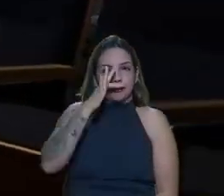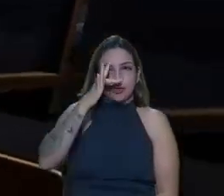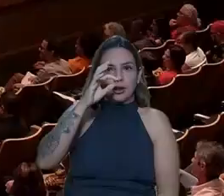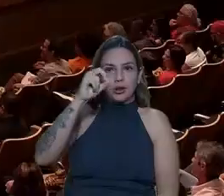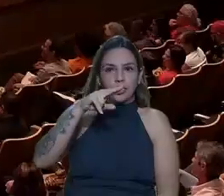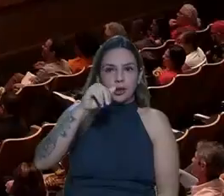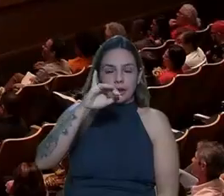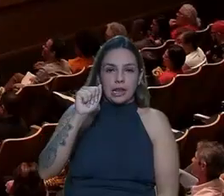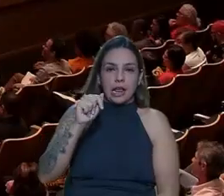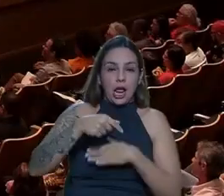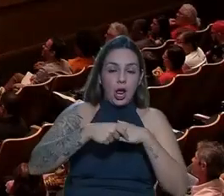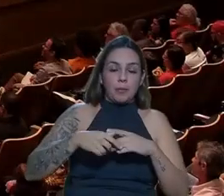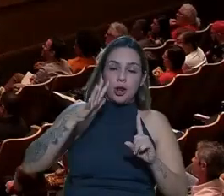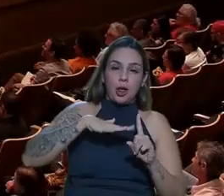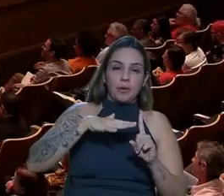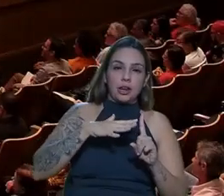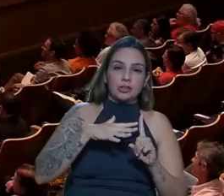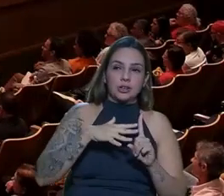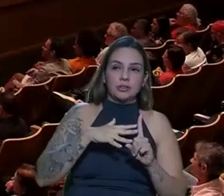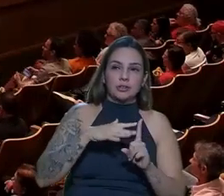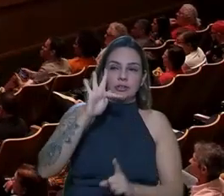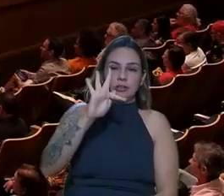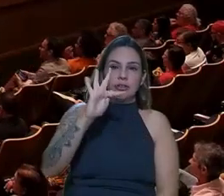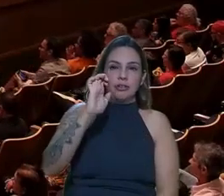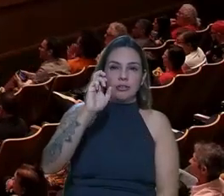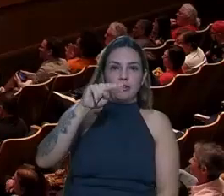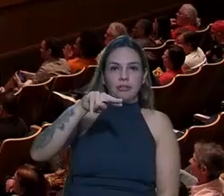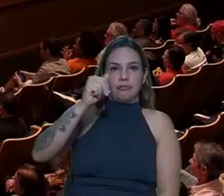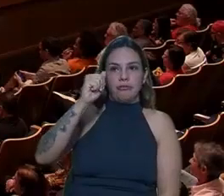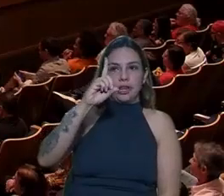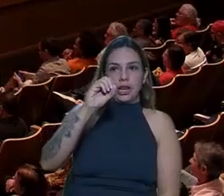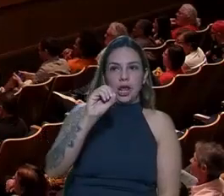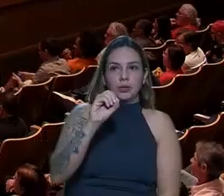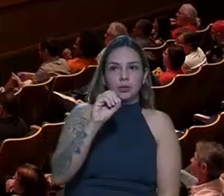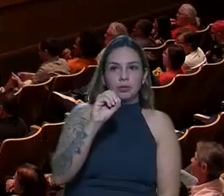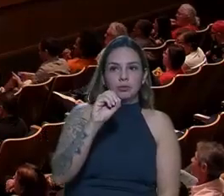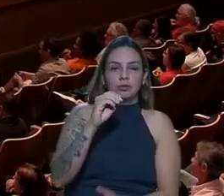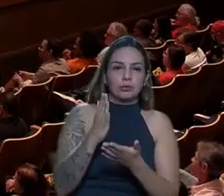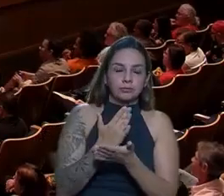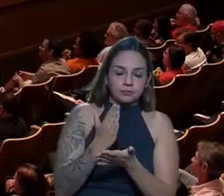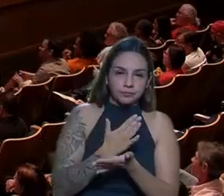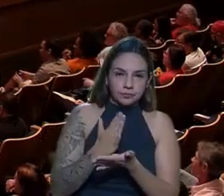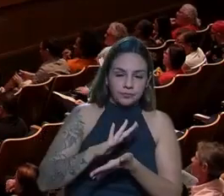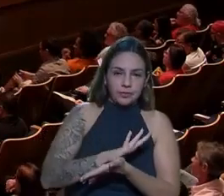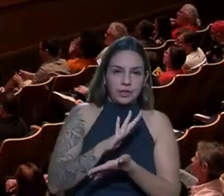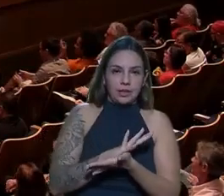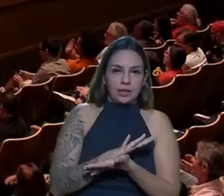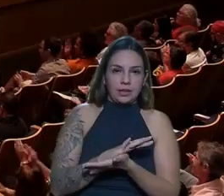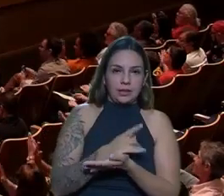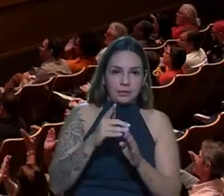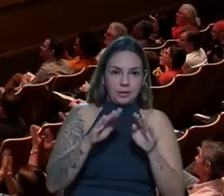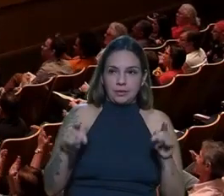Beija. E o autor homenageado local é o Fernando Braga de Araújo, autor de livros como Araxá Põe à Mesa.